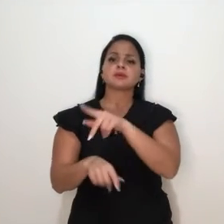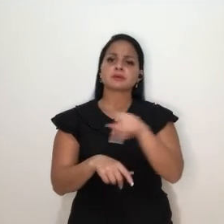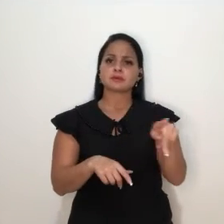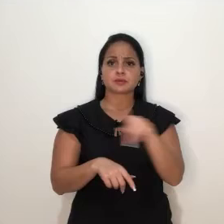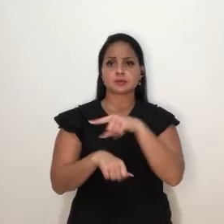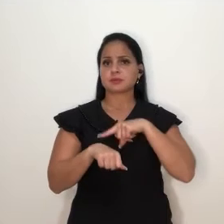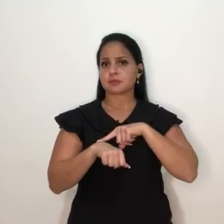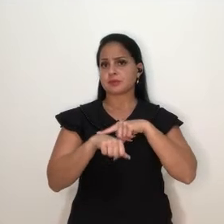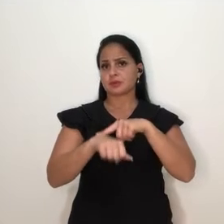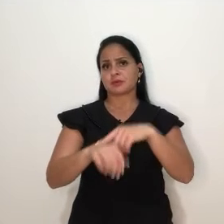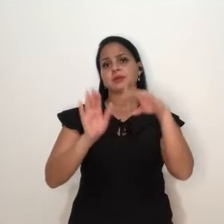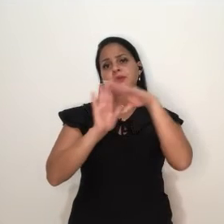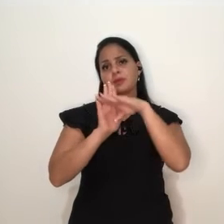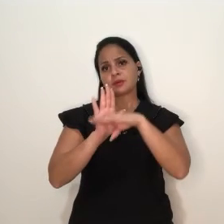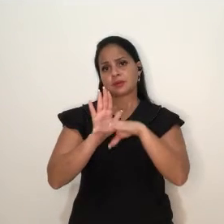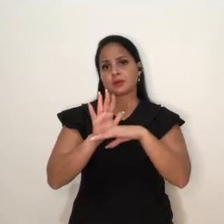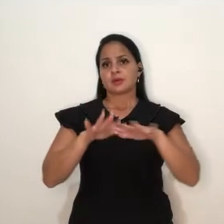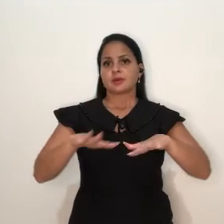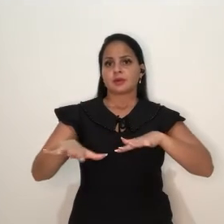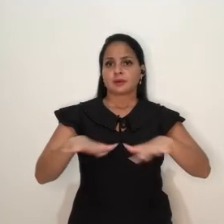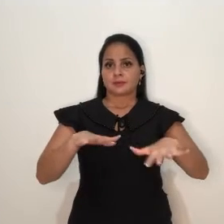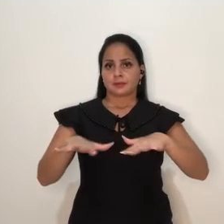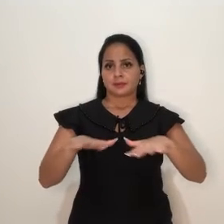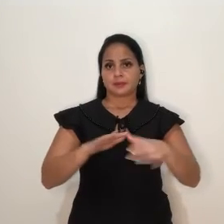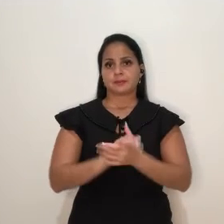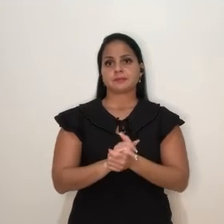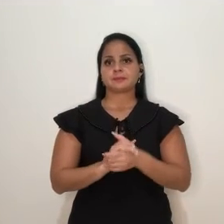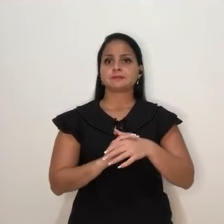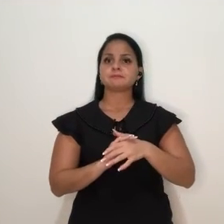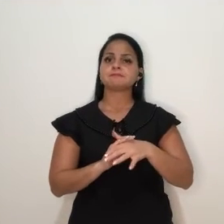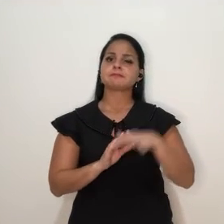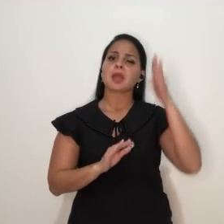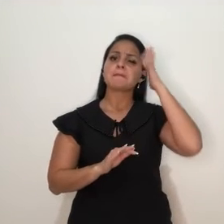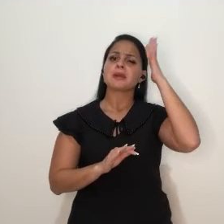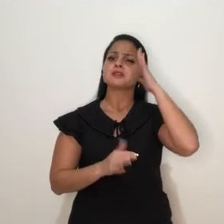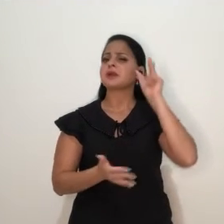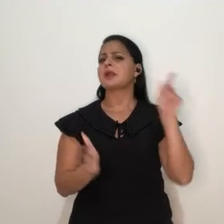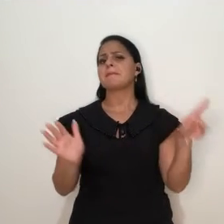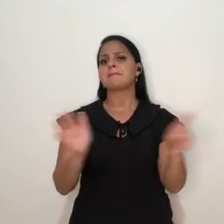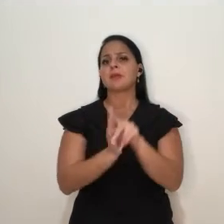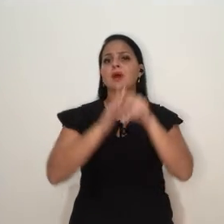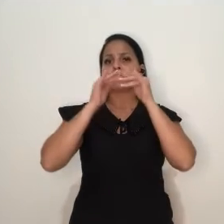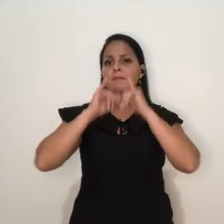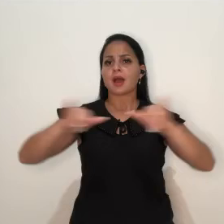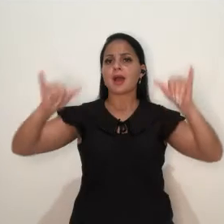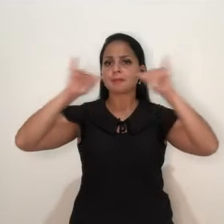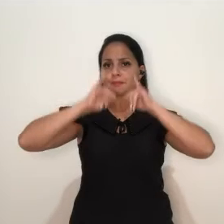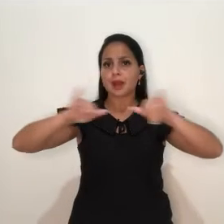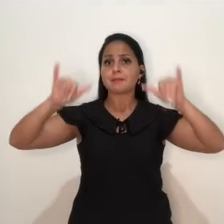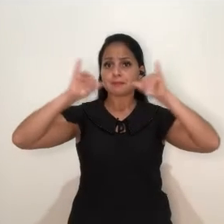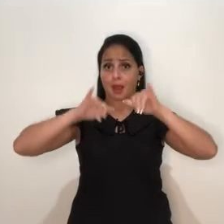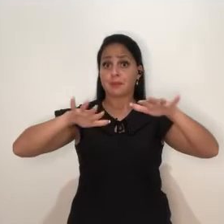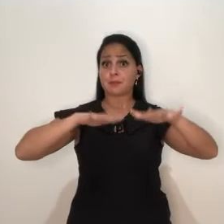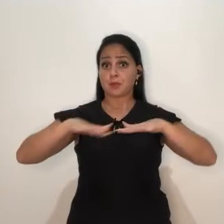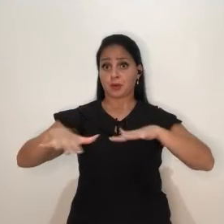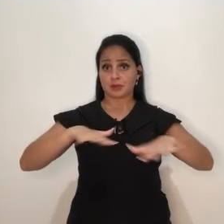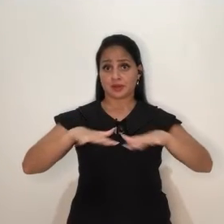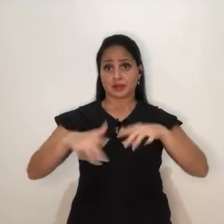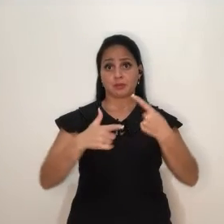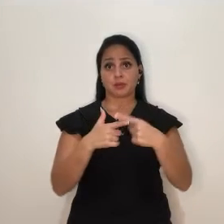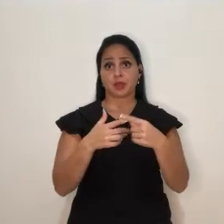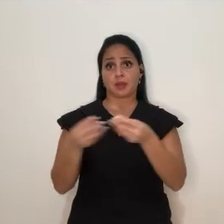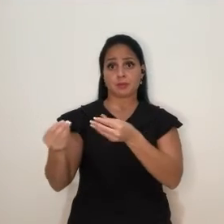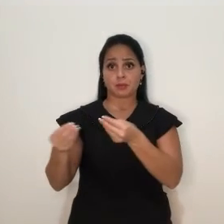que a própria divulgação da existência do programa de mobilidade, porque muitos com quem tive contato desconheciam, e a realização